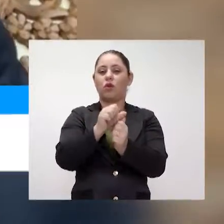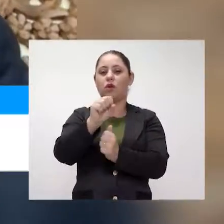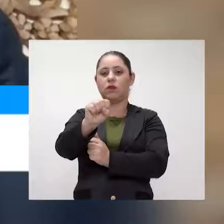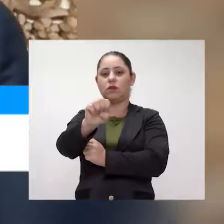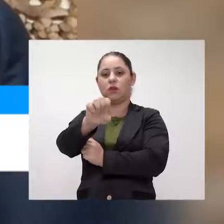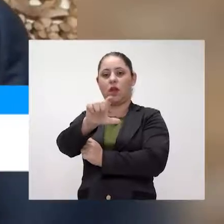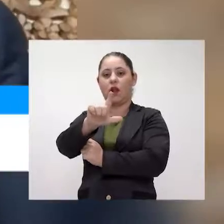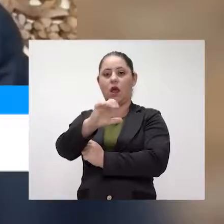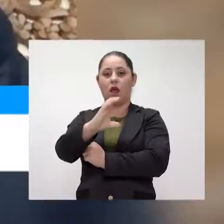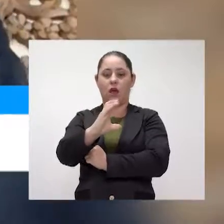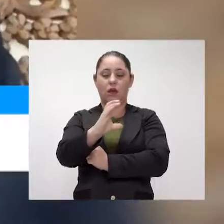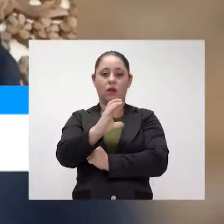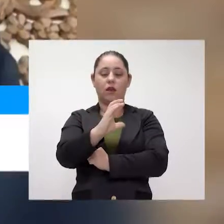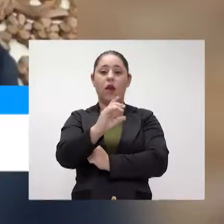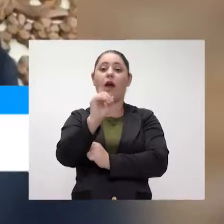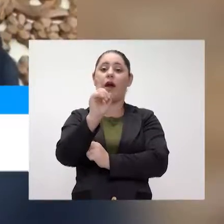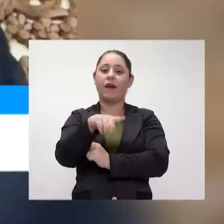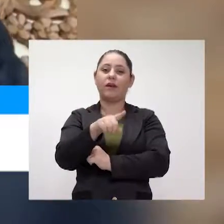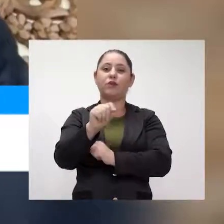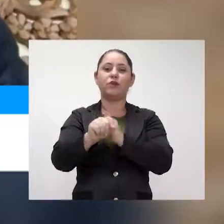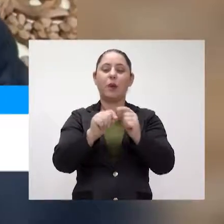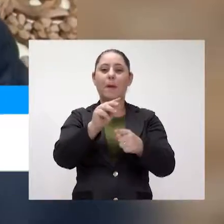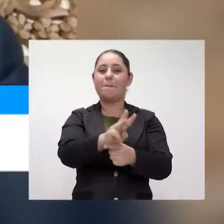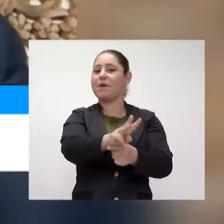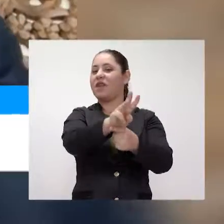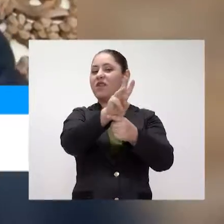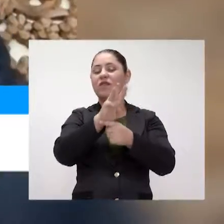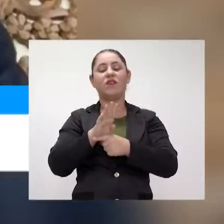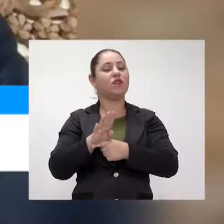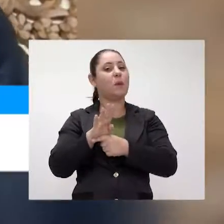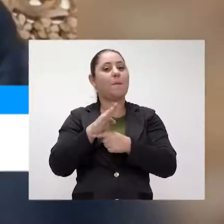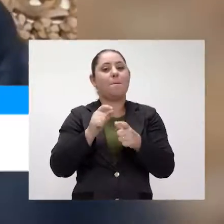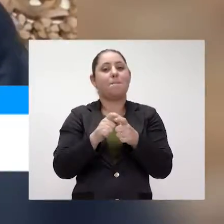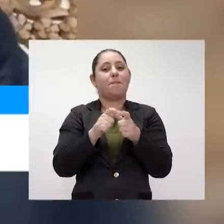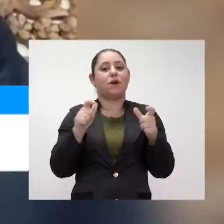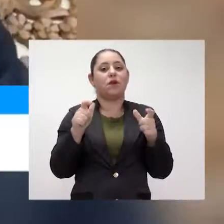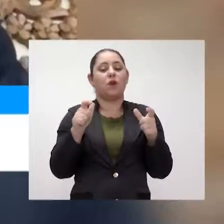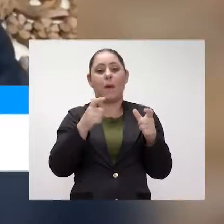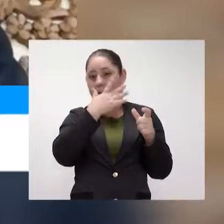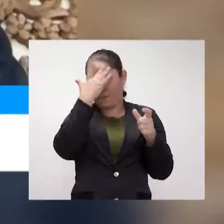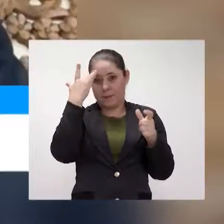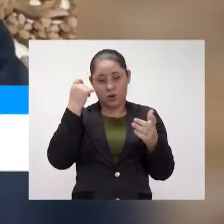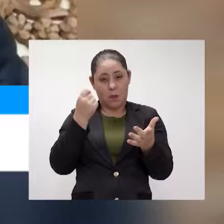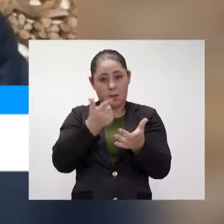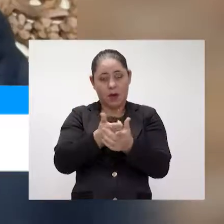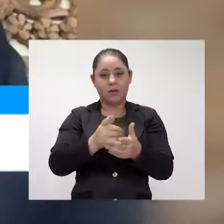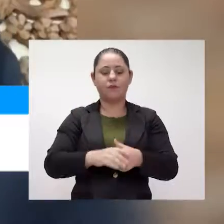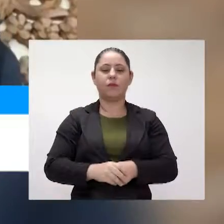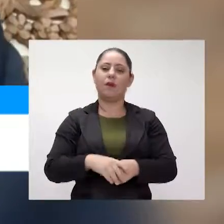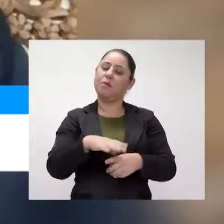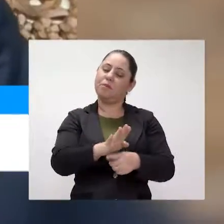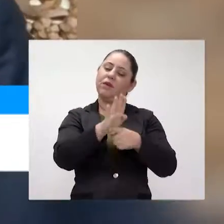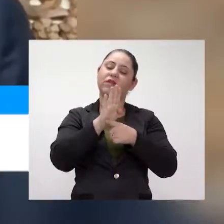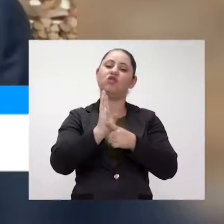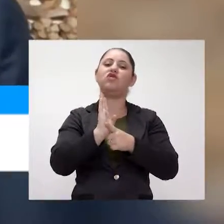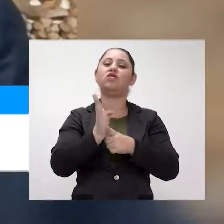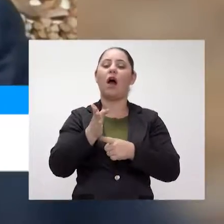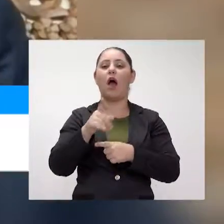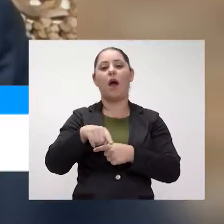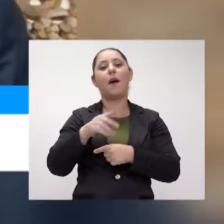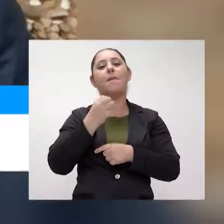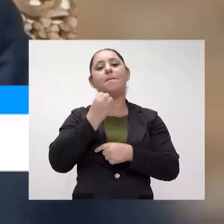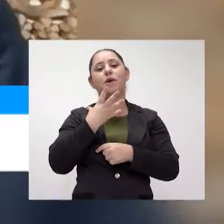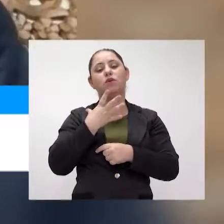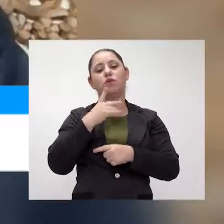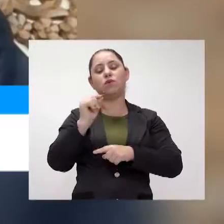à Selic. E aí, sim, o benefício é ainda maior para o contribuinte. O benefício